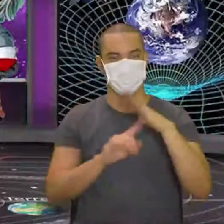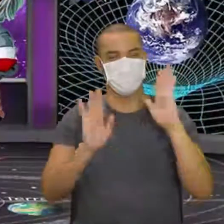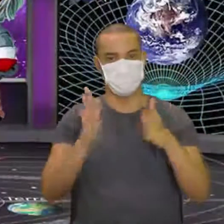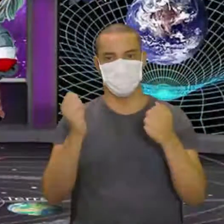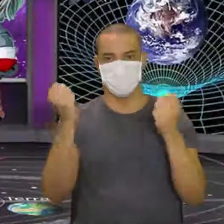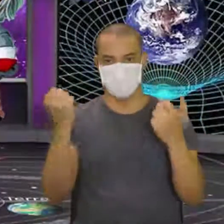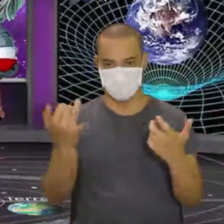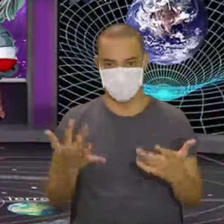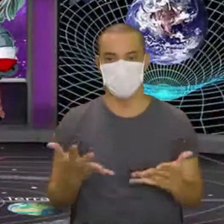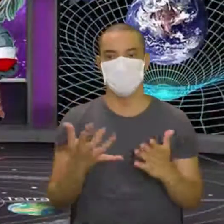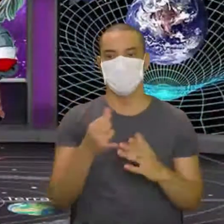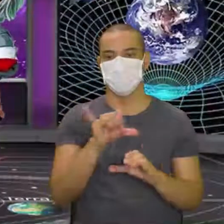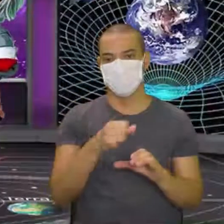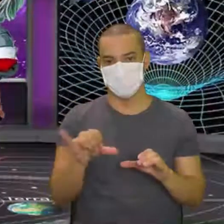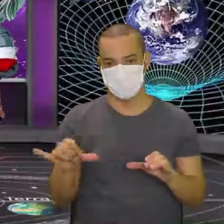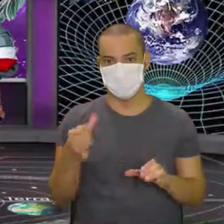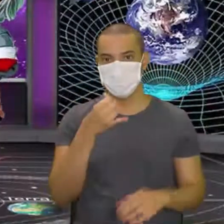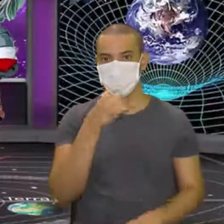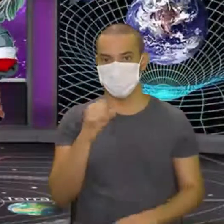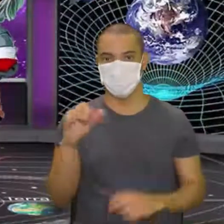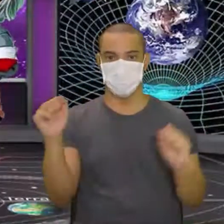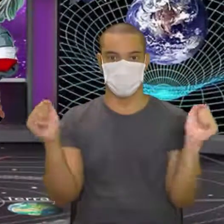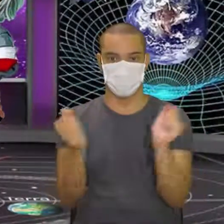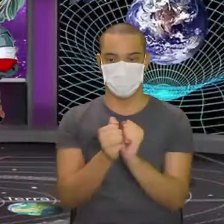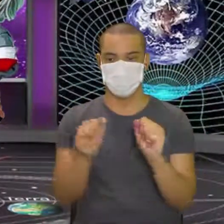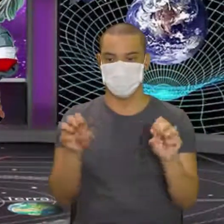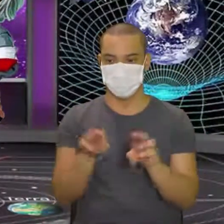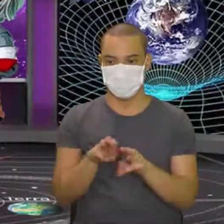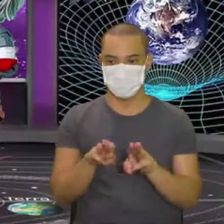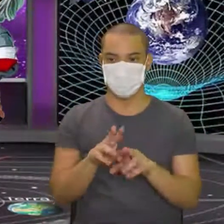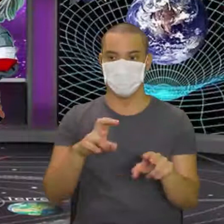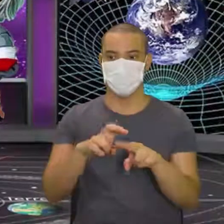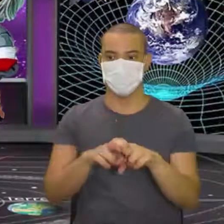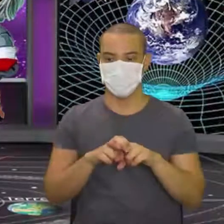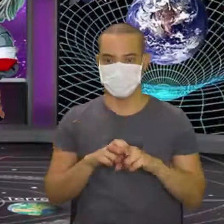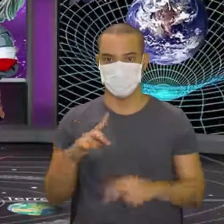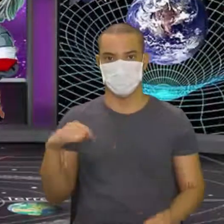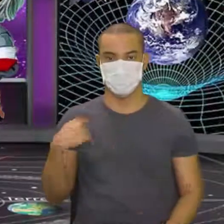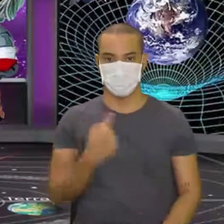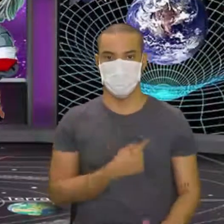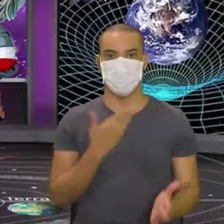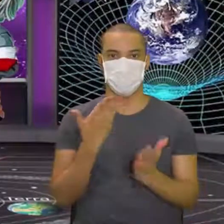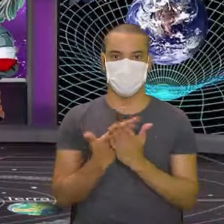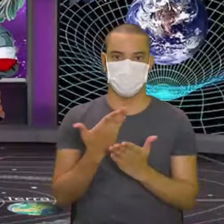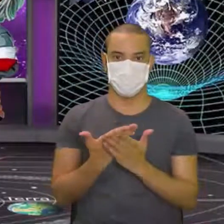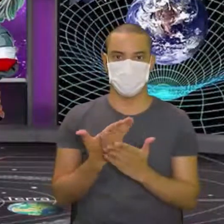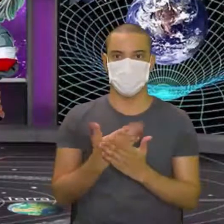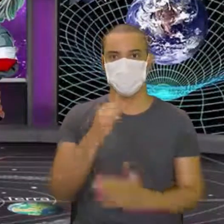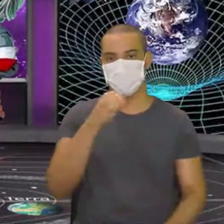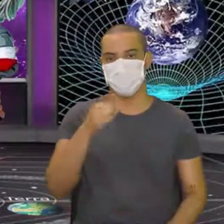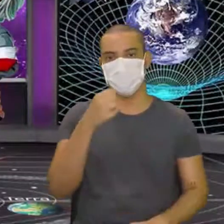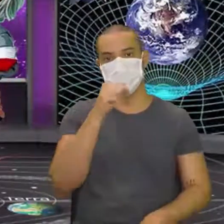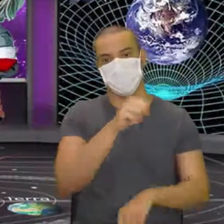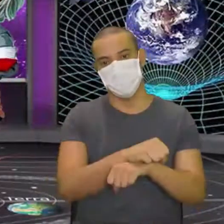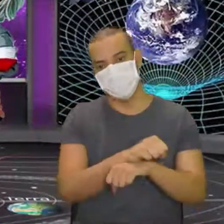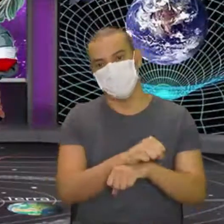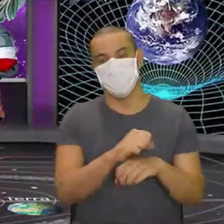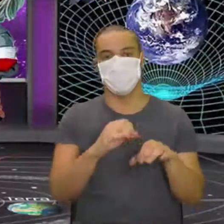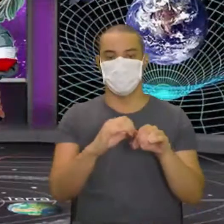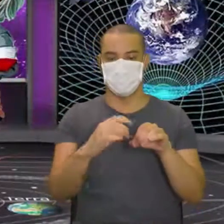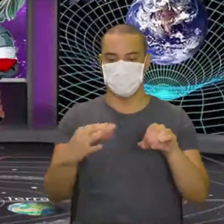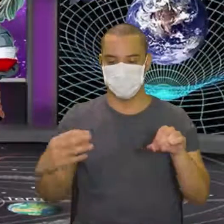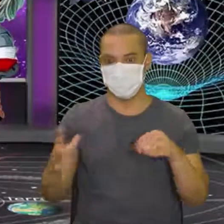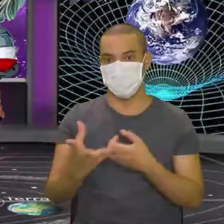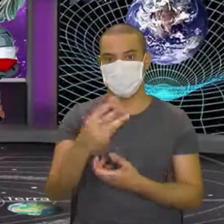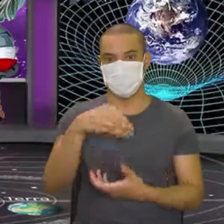eletricidade, a gente estuda o magnetismo. Então, lá na eletricidade, a gente estuda a eletricidade estática, estuda a corrente elétrica